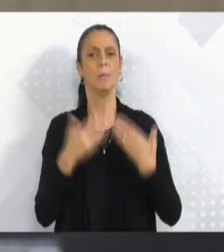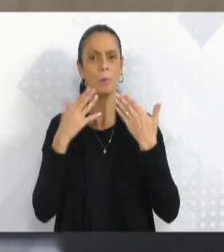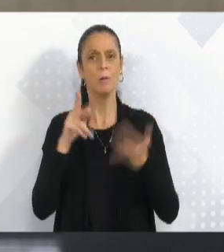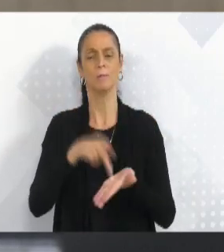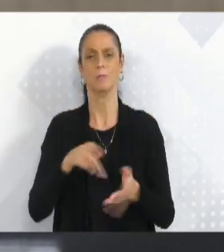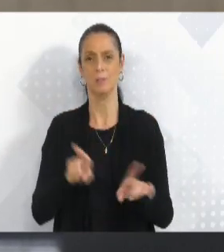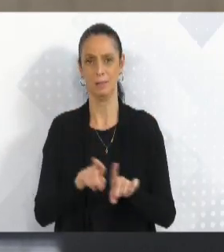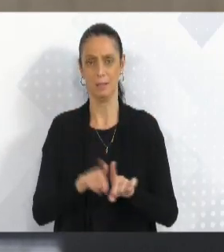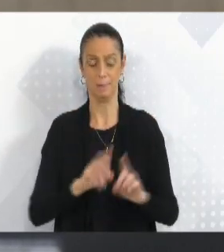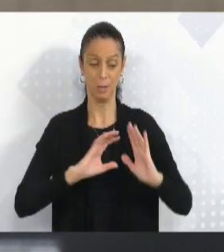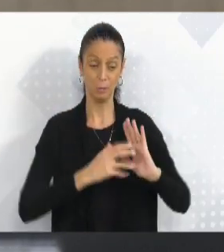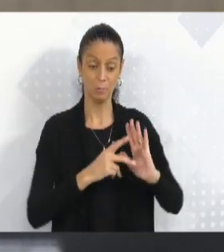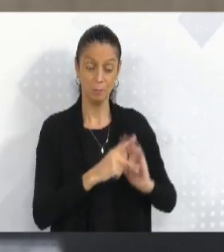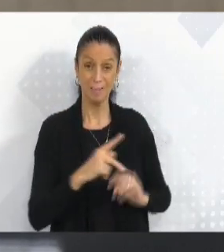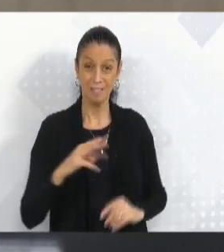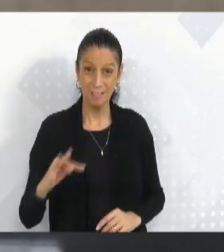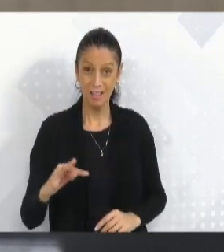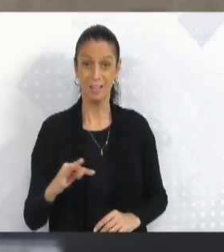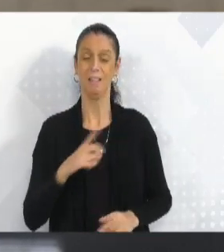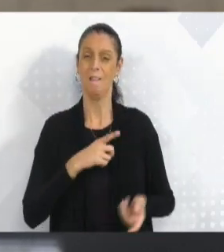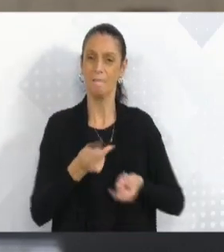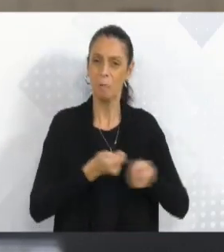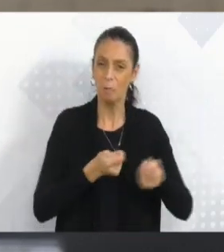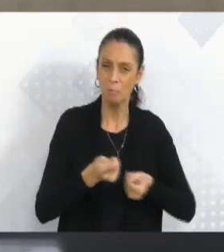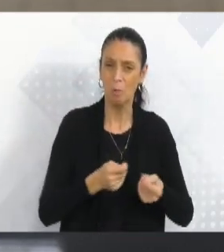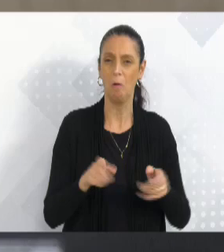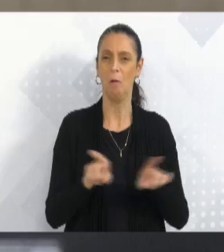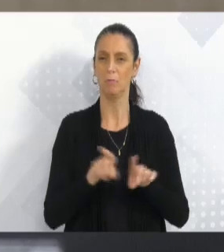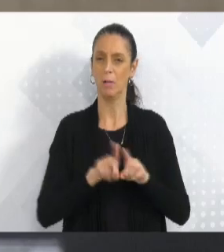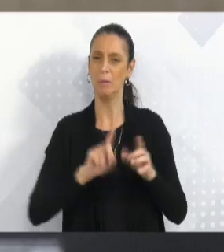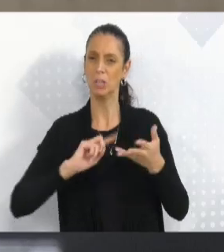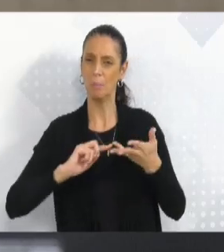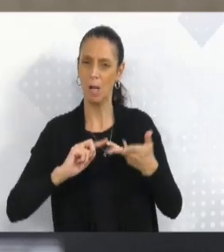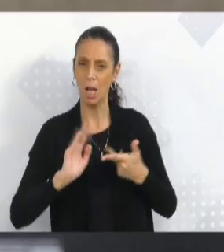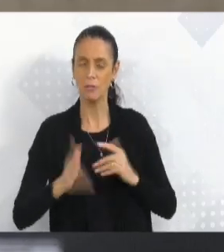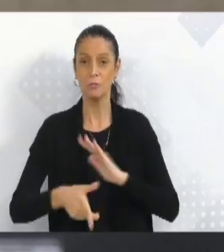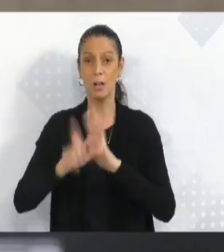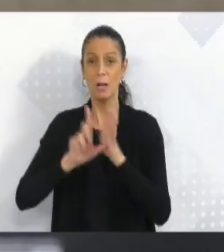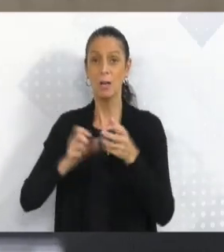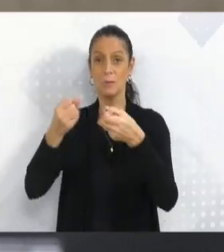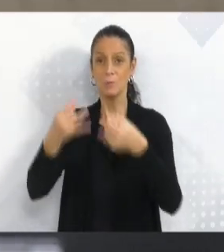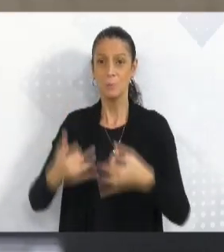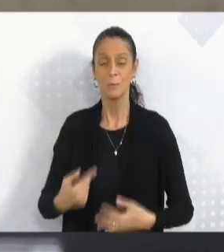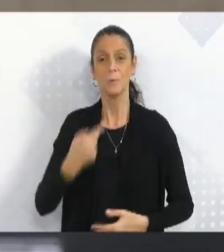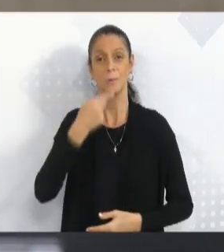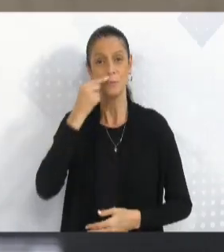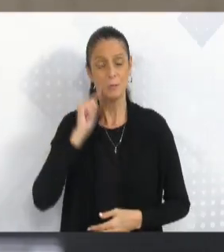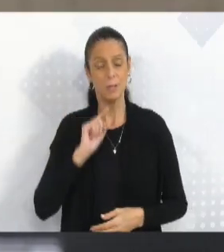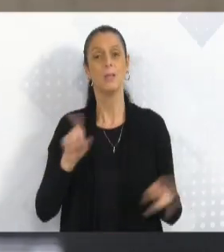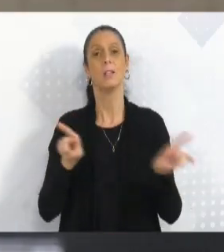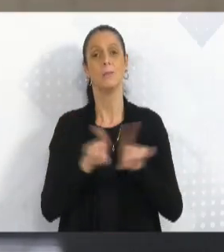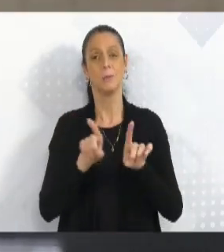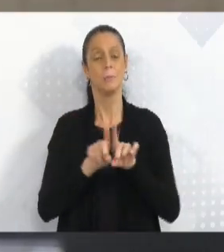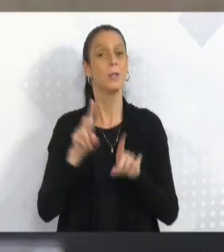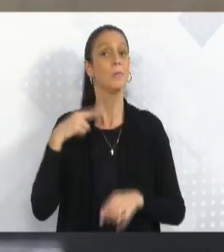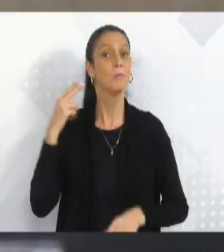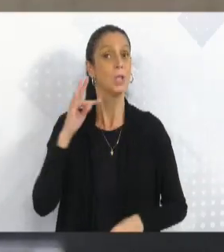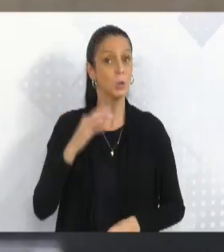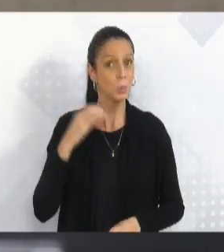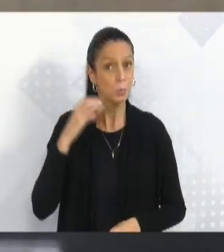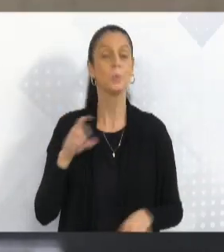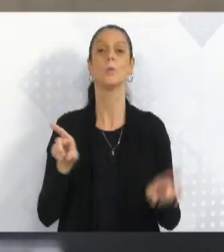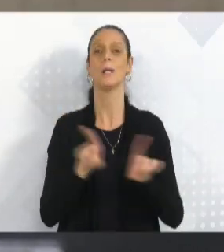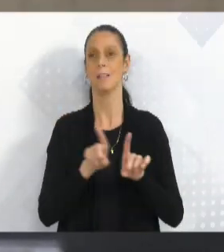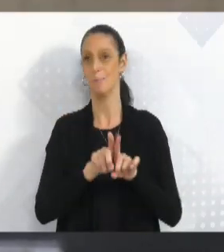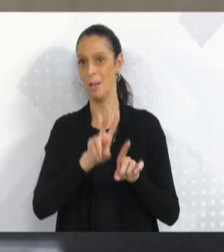além de todo esse controle e todas essas ponderações que o senhor Vereador Diego e o vereador Tuca com certeza também